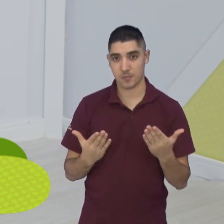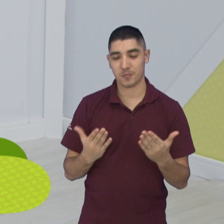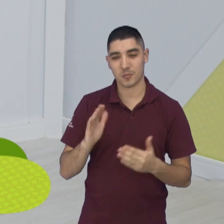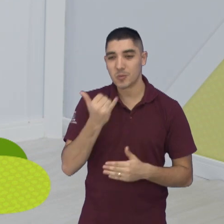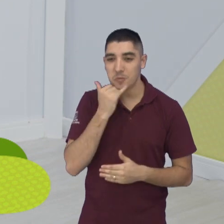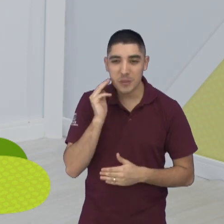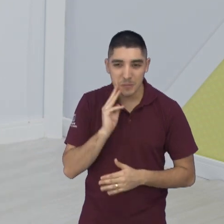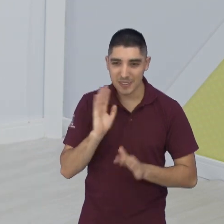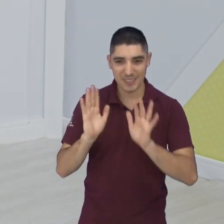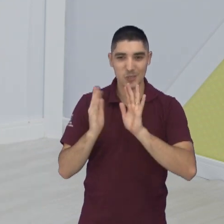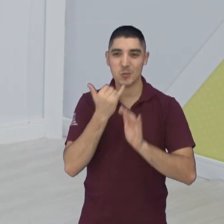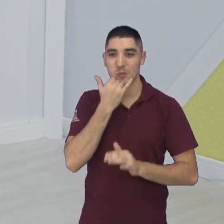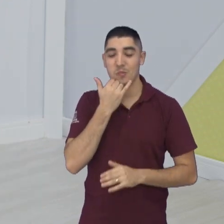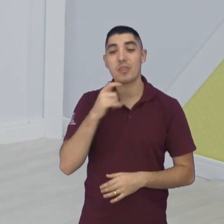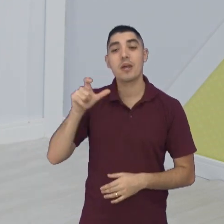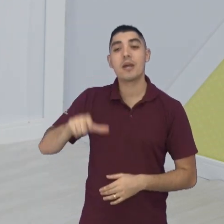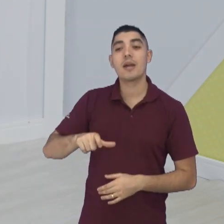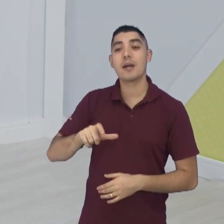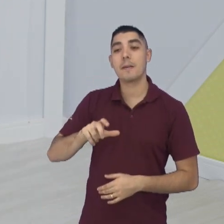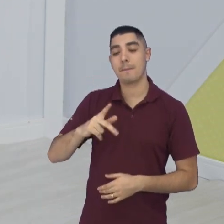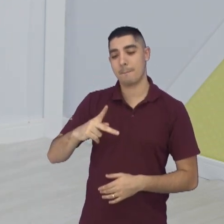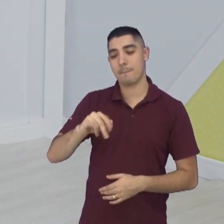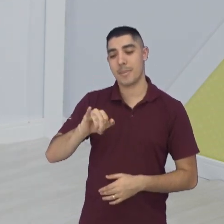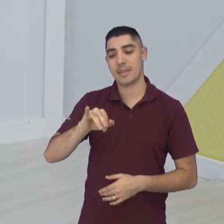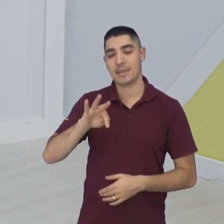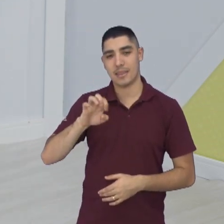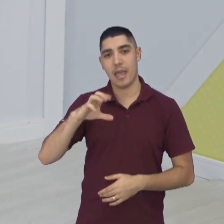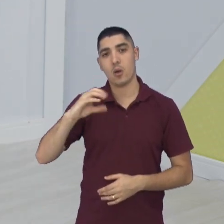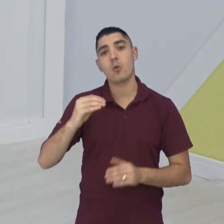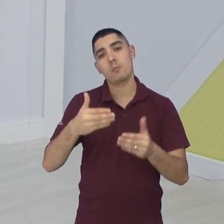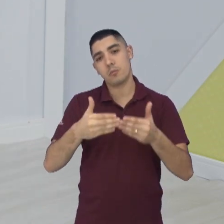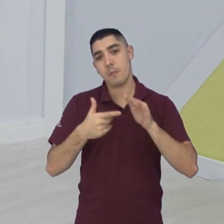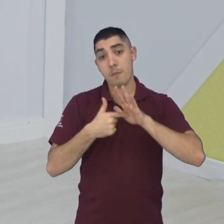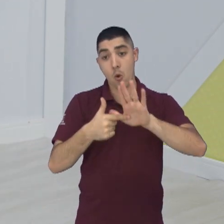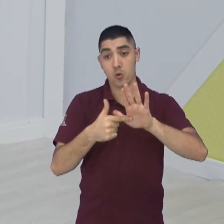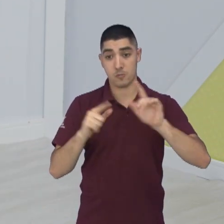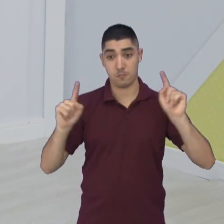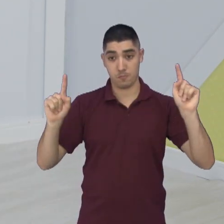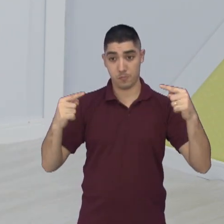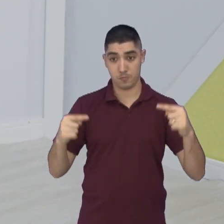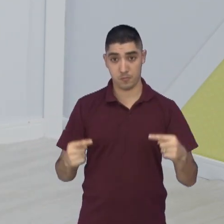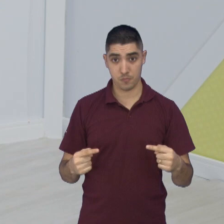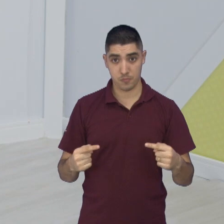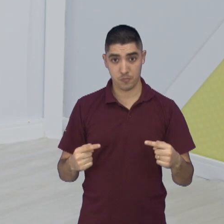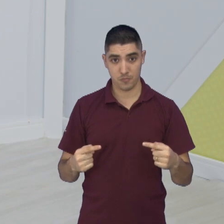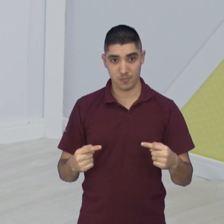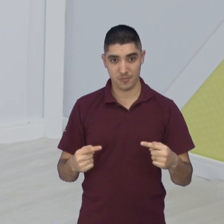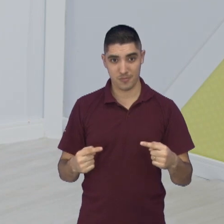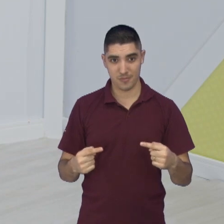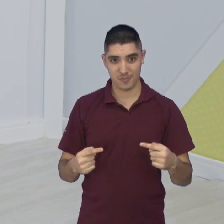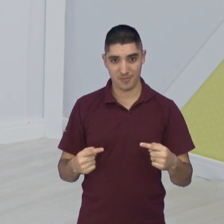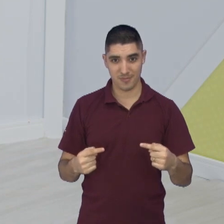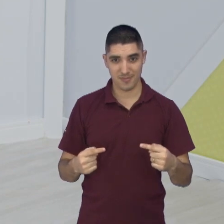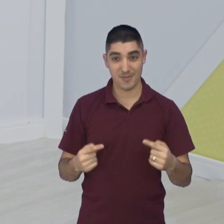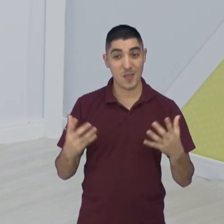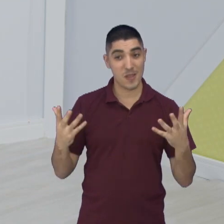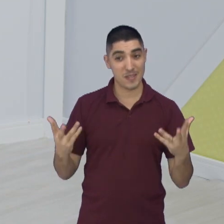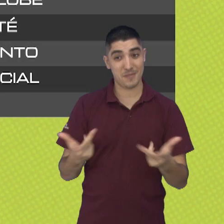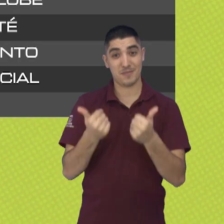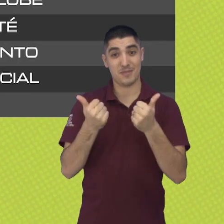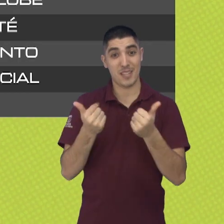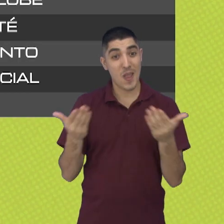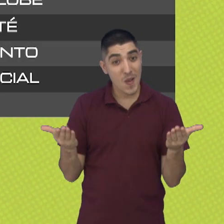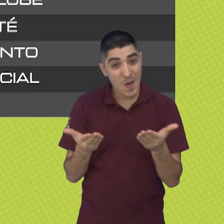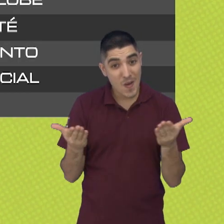árbitro. Piteco, coloca para a gente, por favor, aí a tabela dos jogos de hoje, que... Parabéns, hein, Israel? Que beleza, hein? Os jogos são